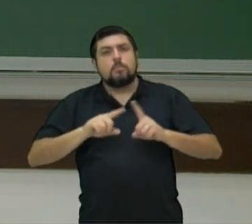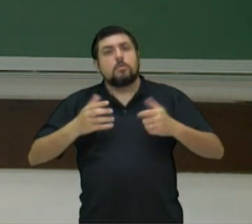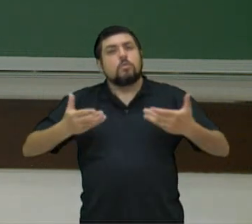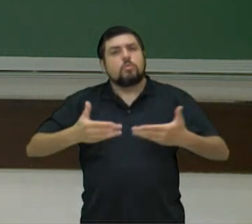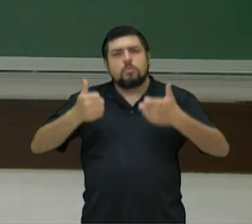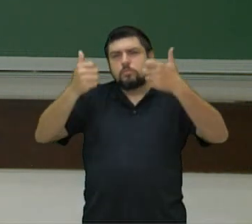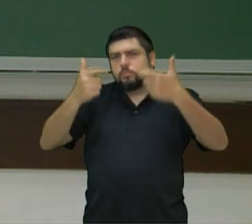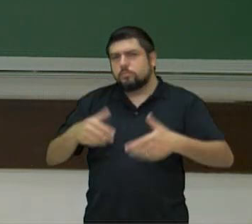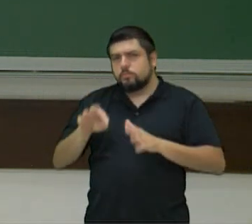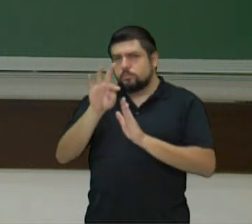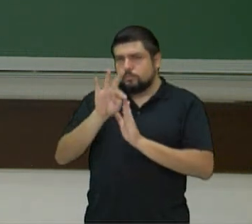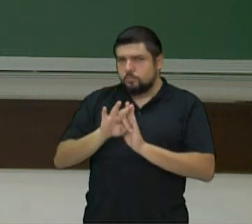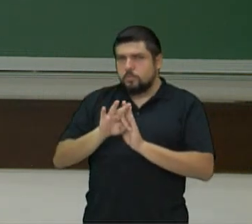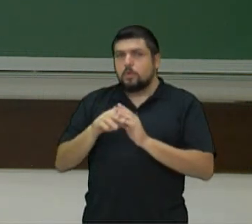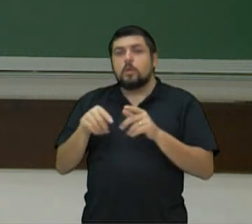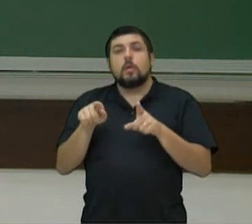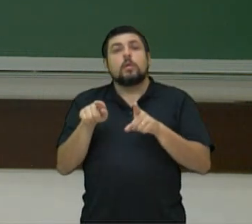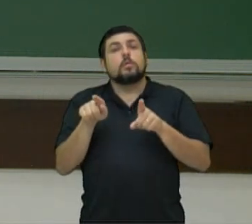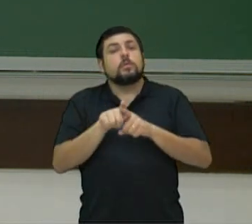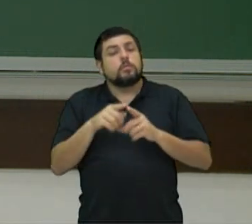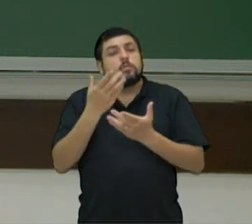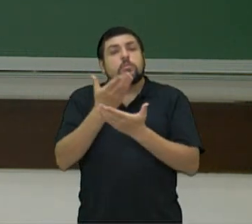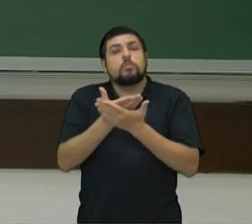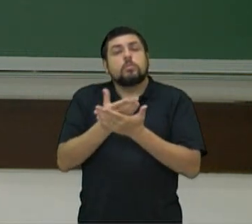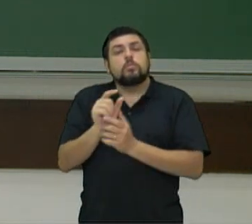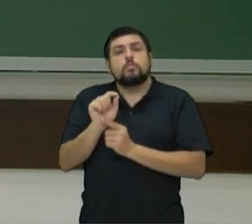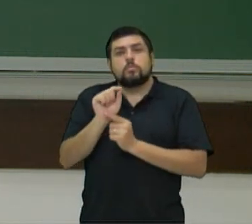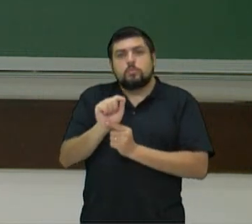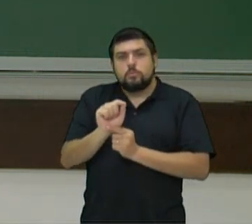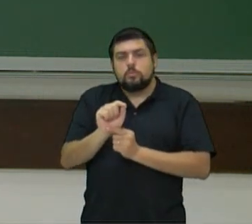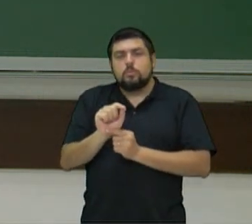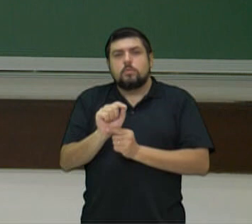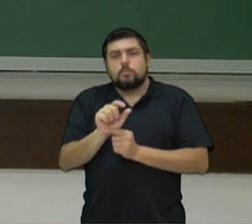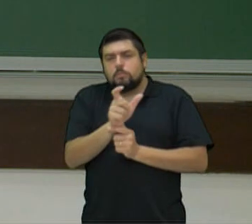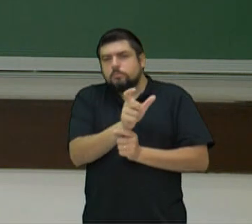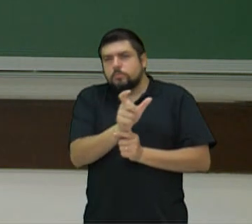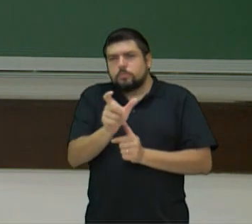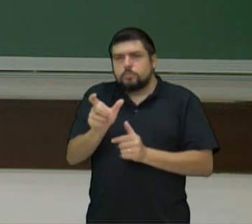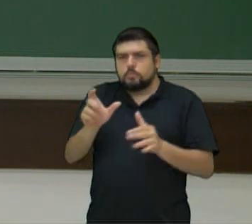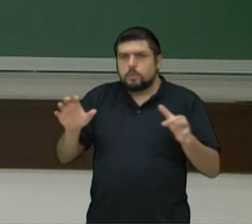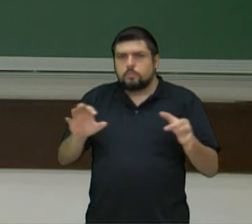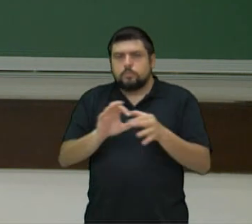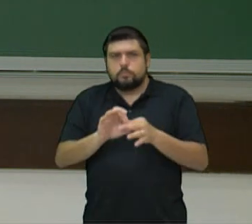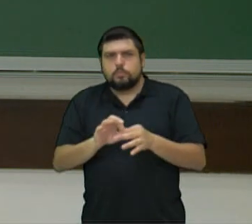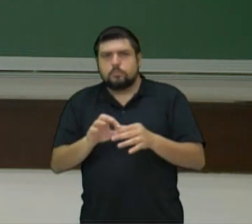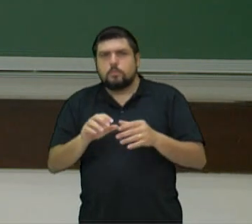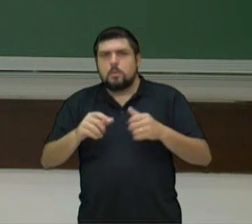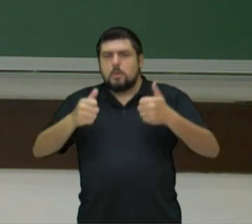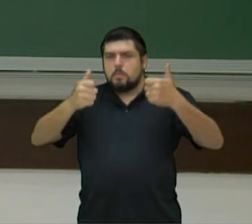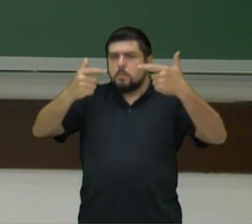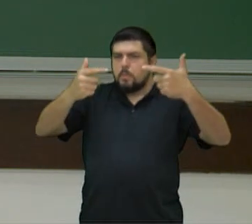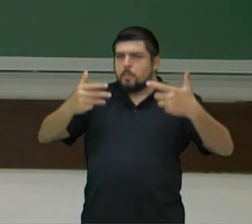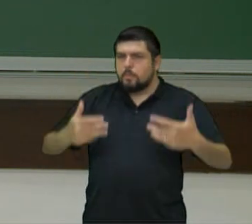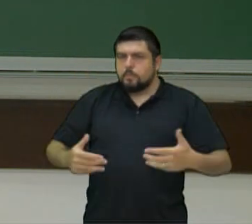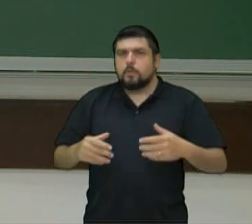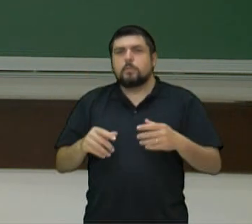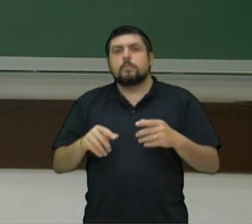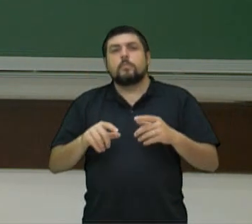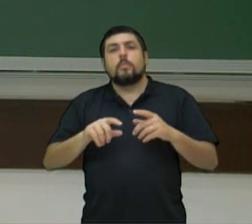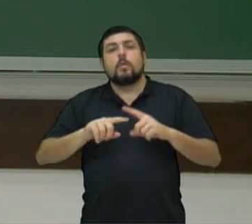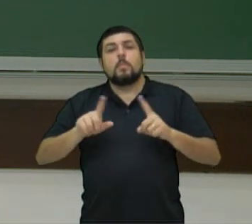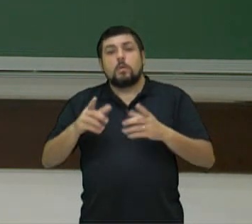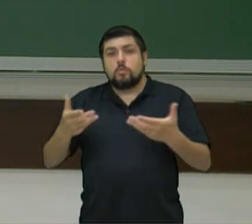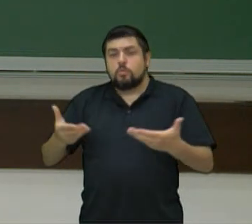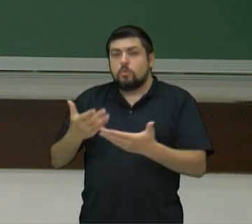texto. E também vamos estudar as linking words. A gente ainda continua estudando linking words, mas agora hoje